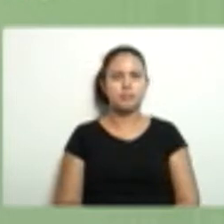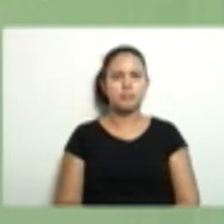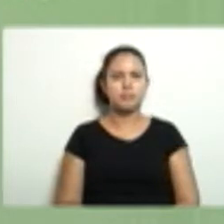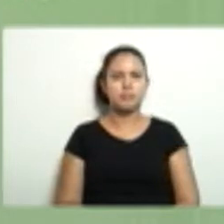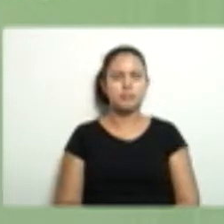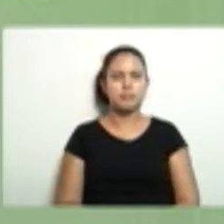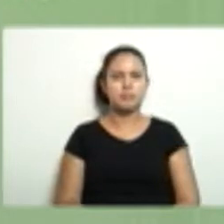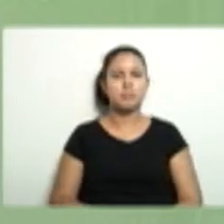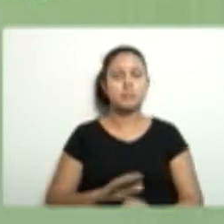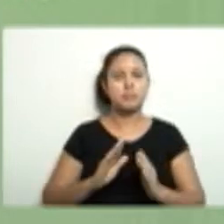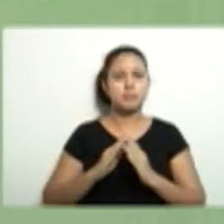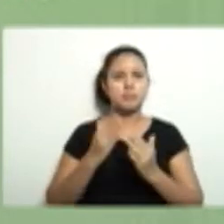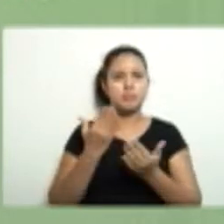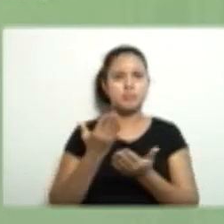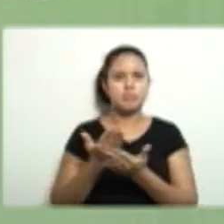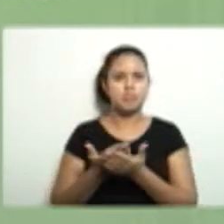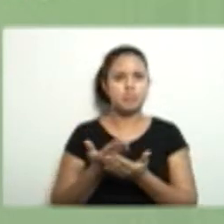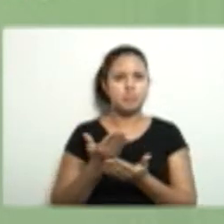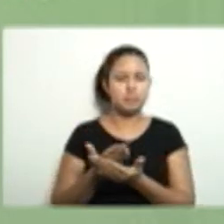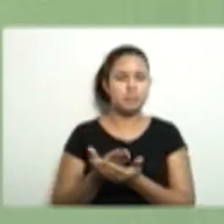Escola